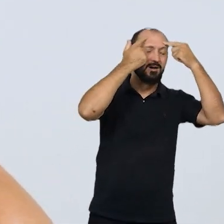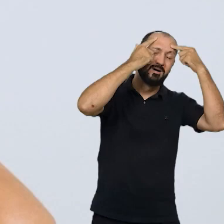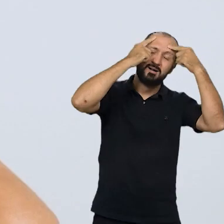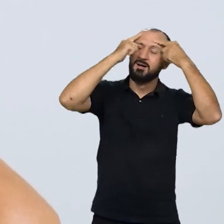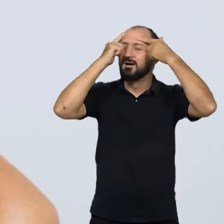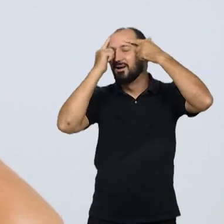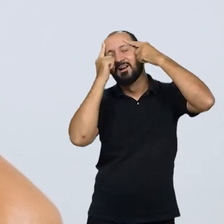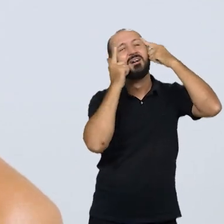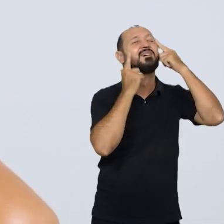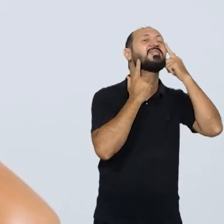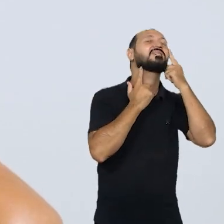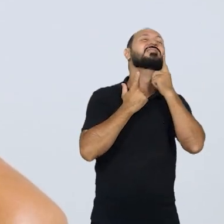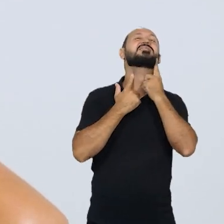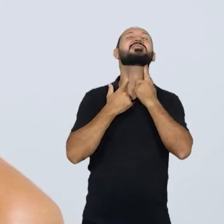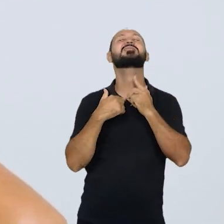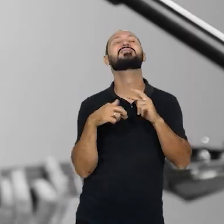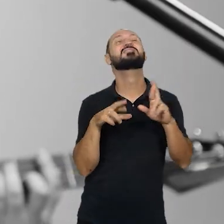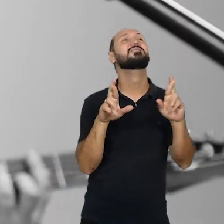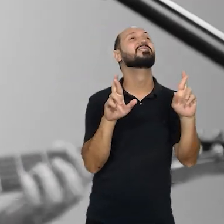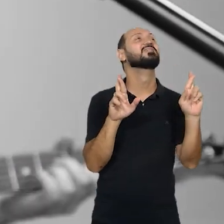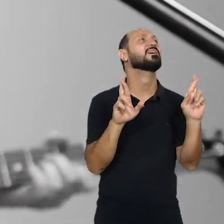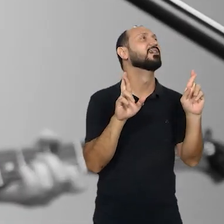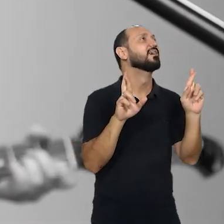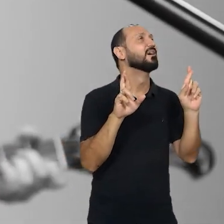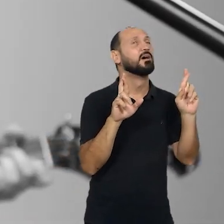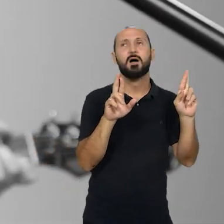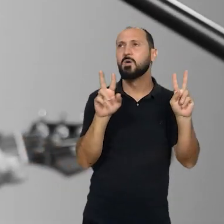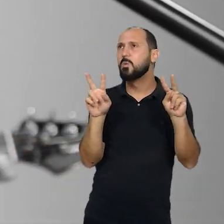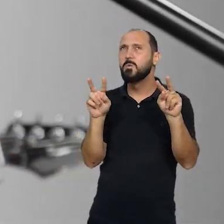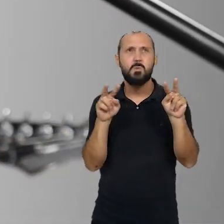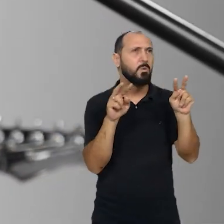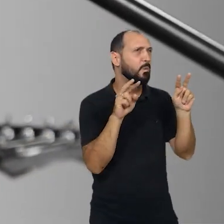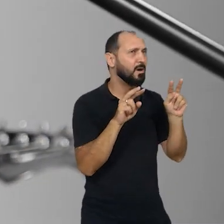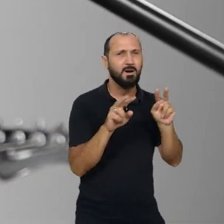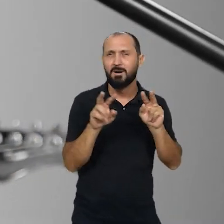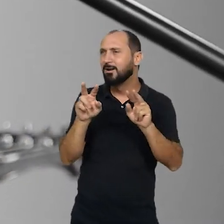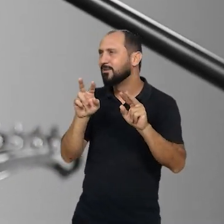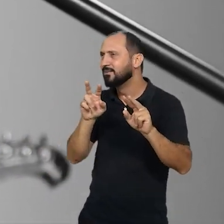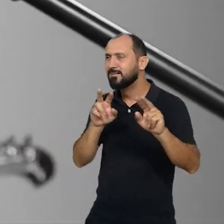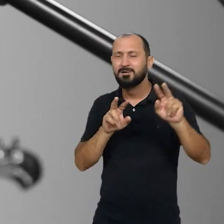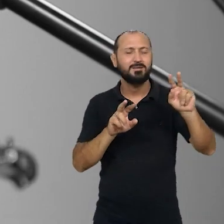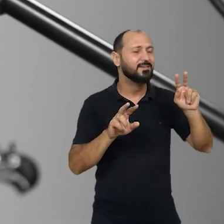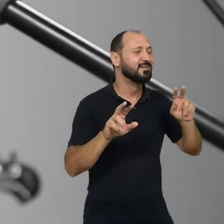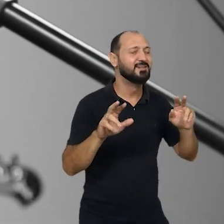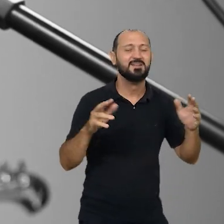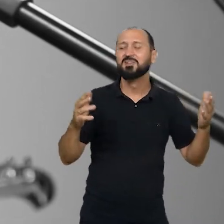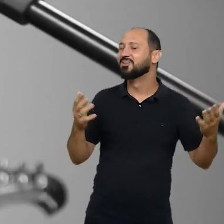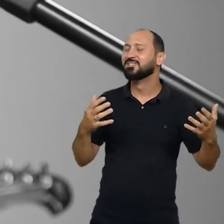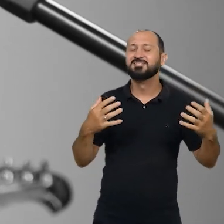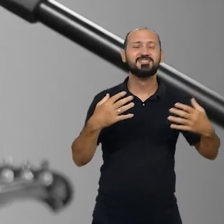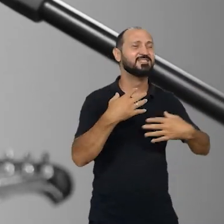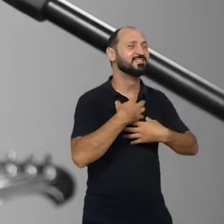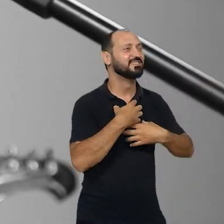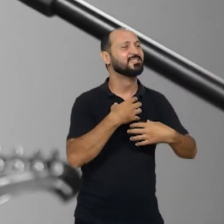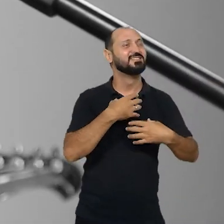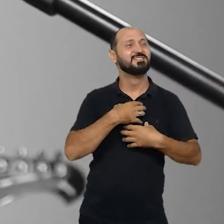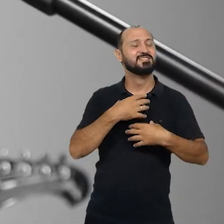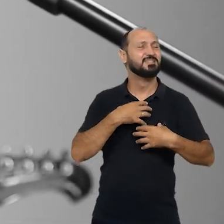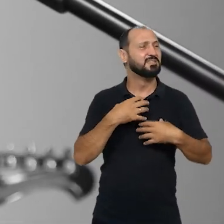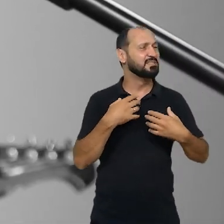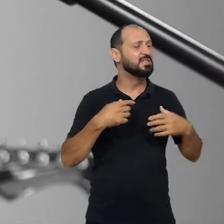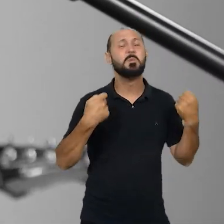Percorrer meus desejos, que quero ao olhar do ar. E sinto que há mais